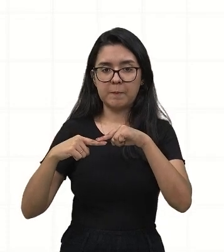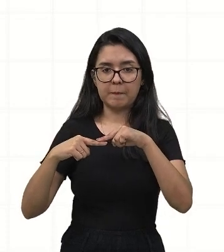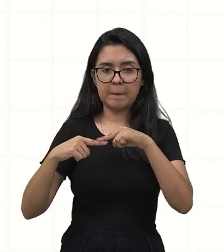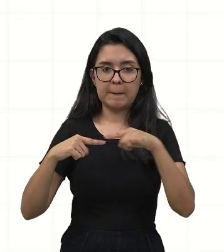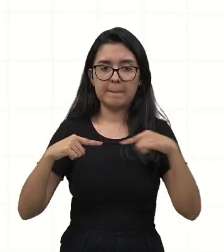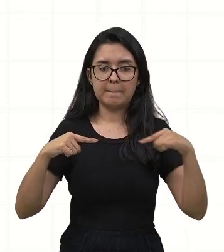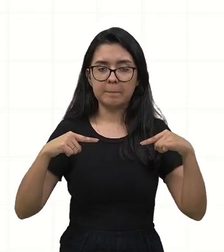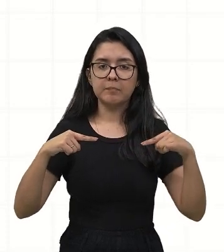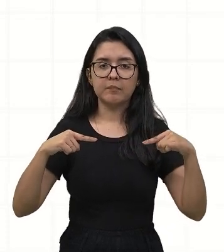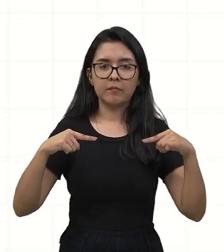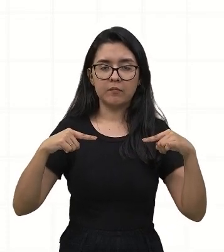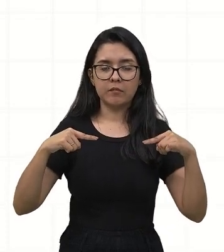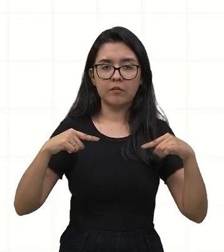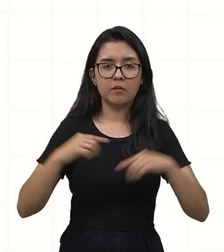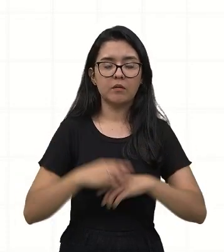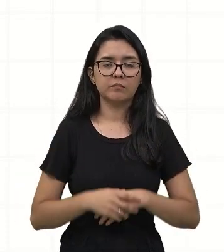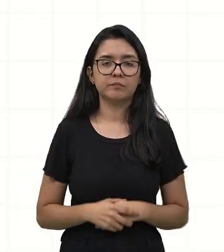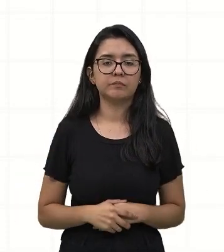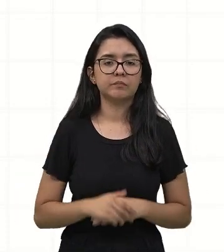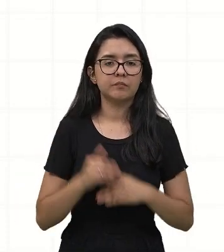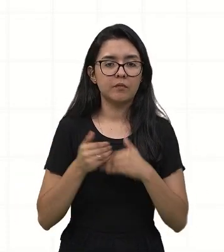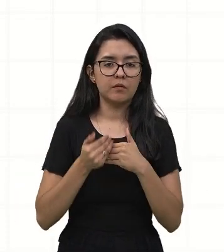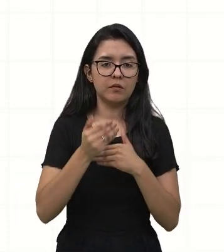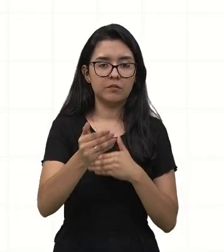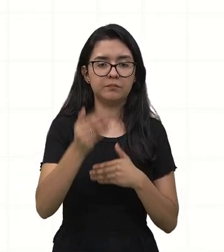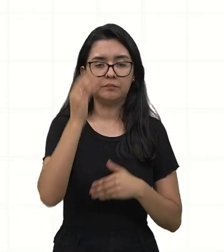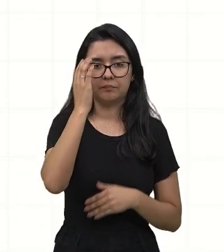legal? Então, bora continuar.